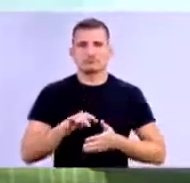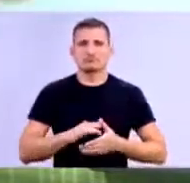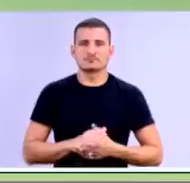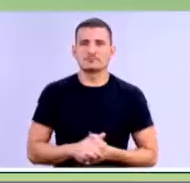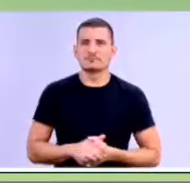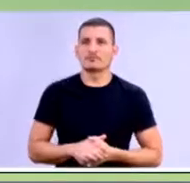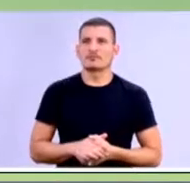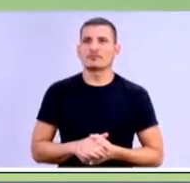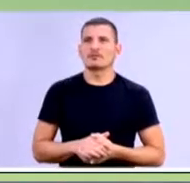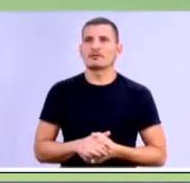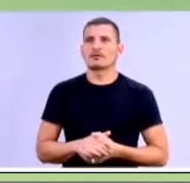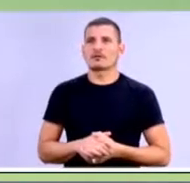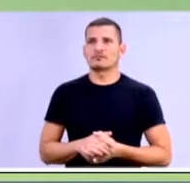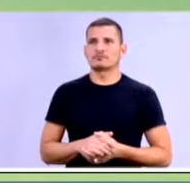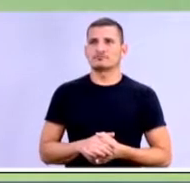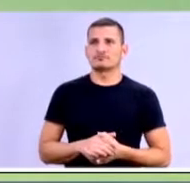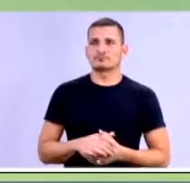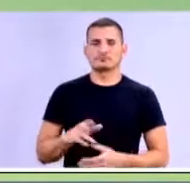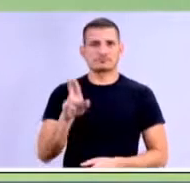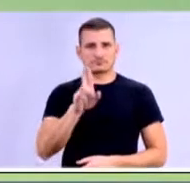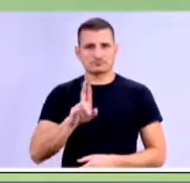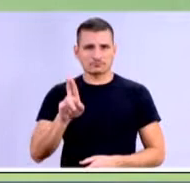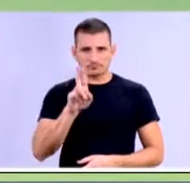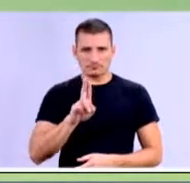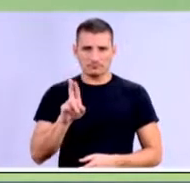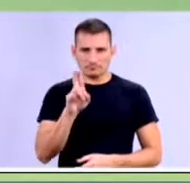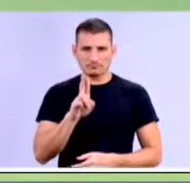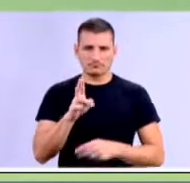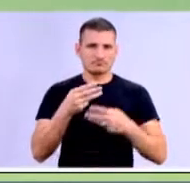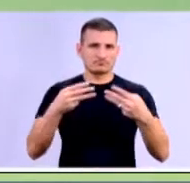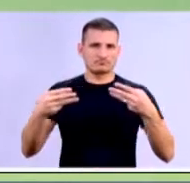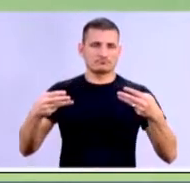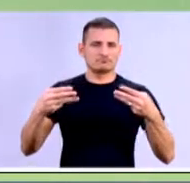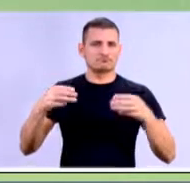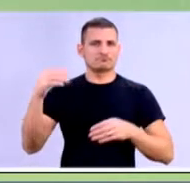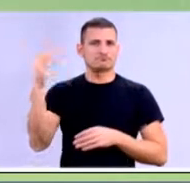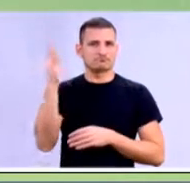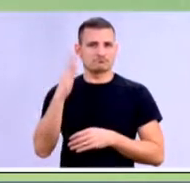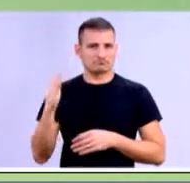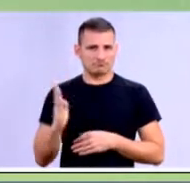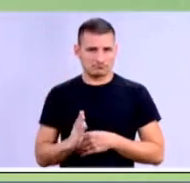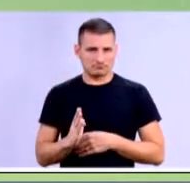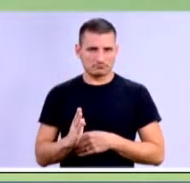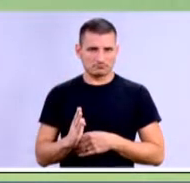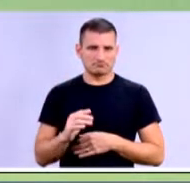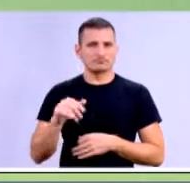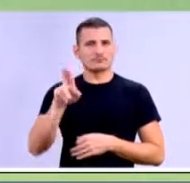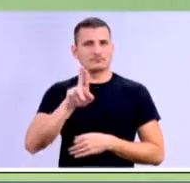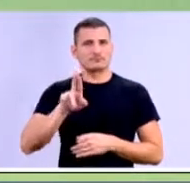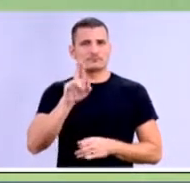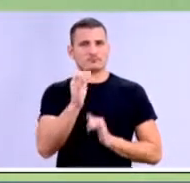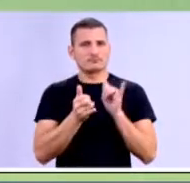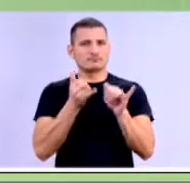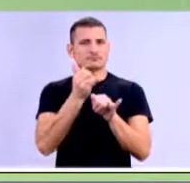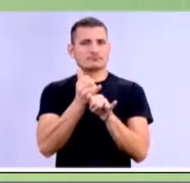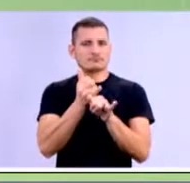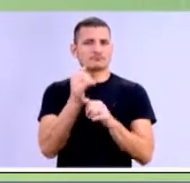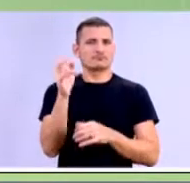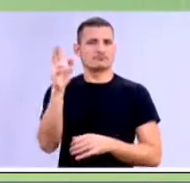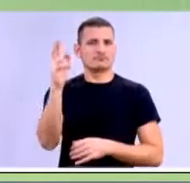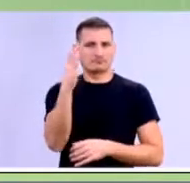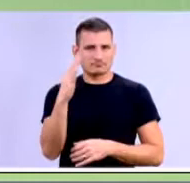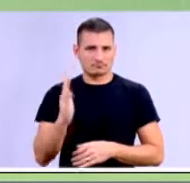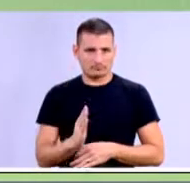Olha só, os usuários da rede no Brasil, os usuários da internet no Brasil.